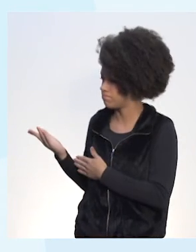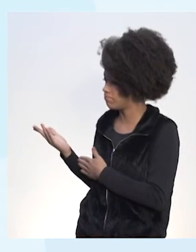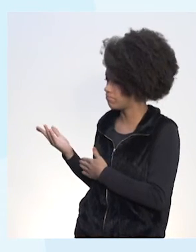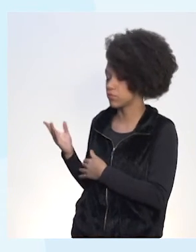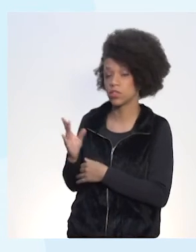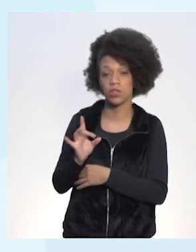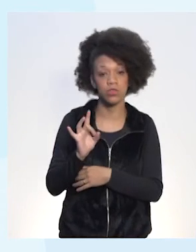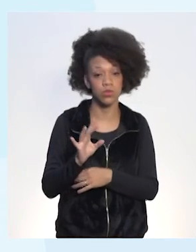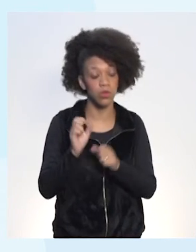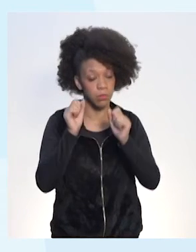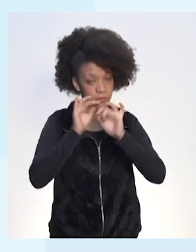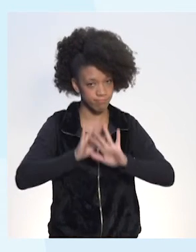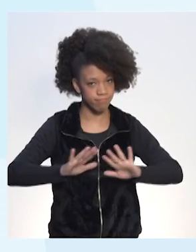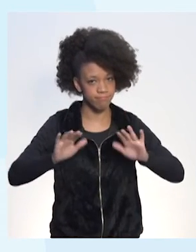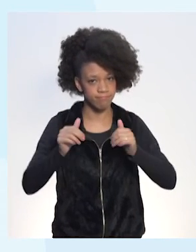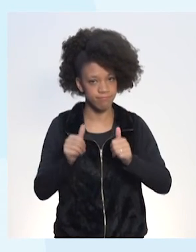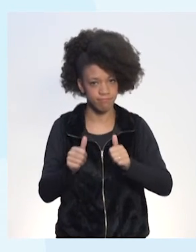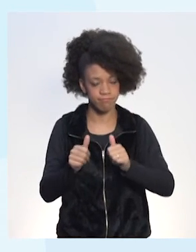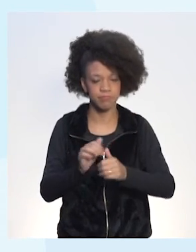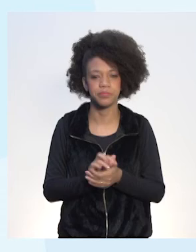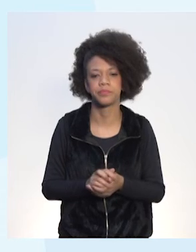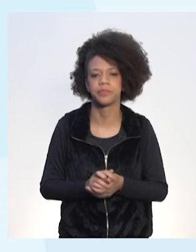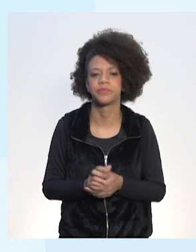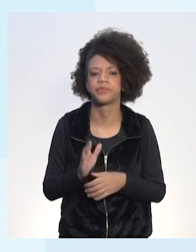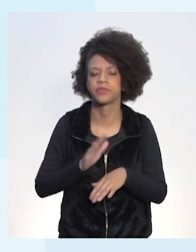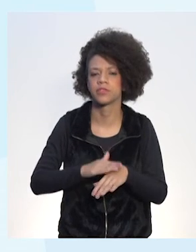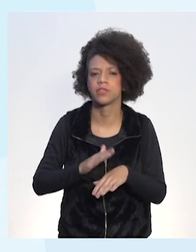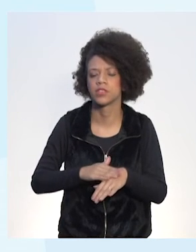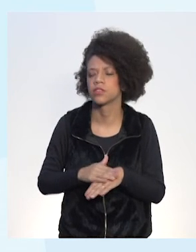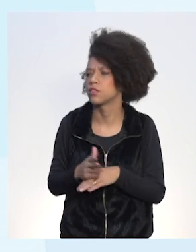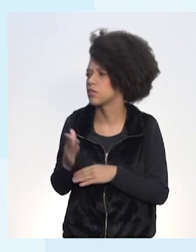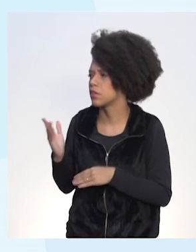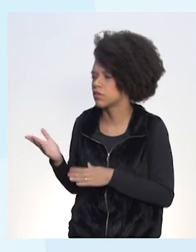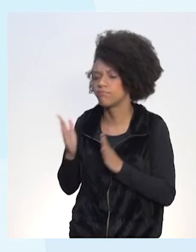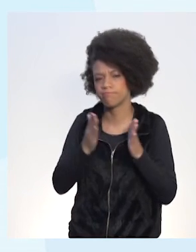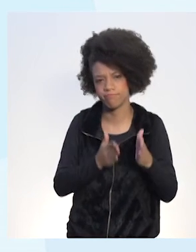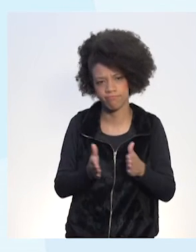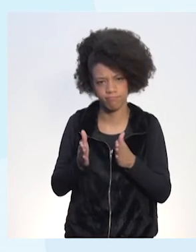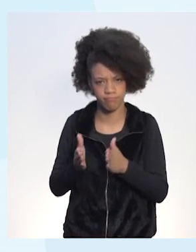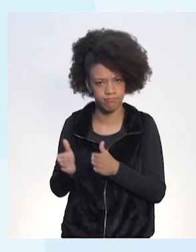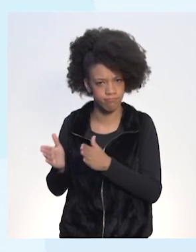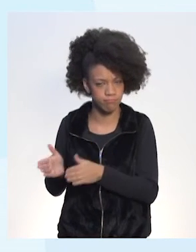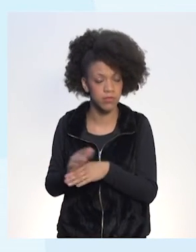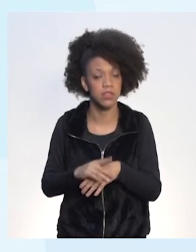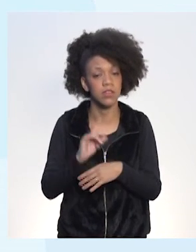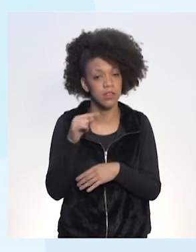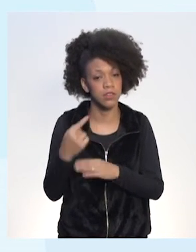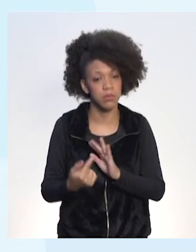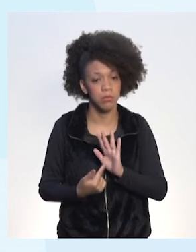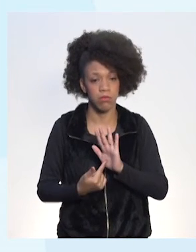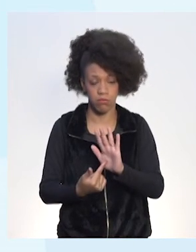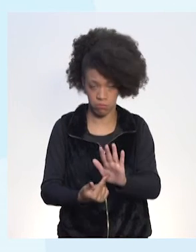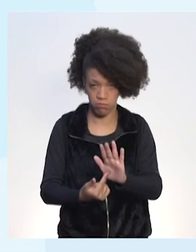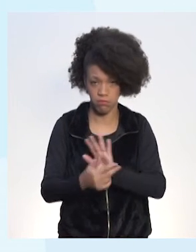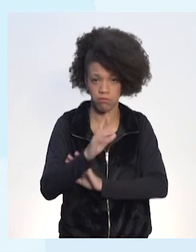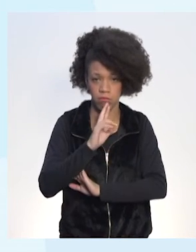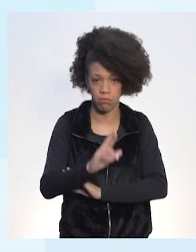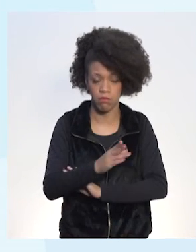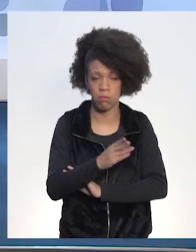para poder esclarecer isso. Eu vou fazer passo a passo e depois eu coloco a resposta